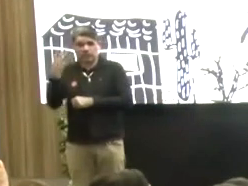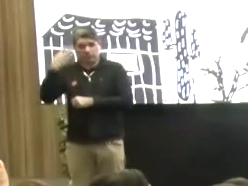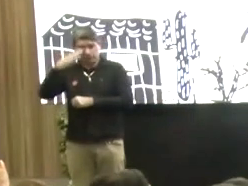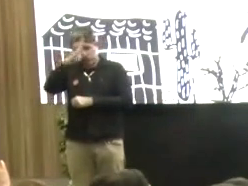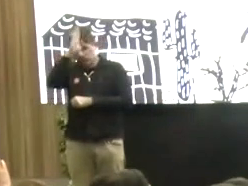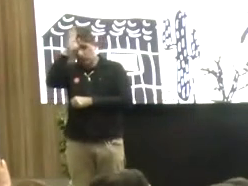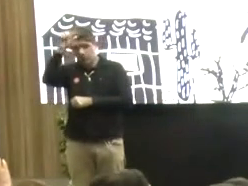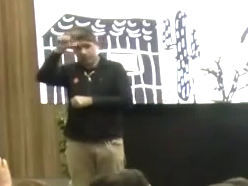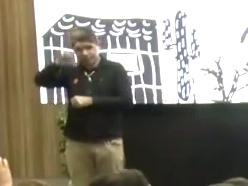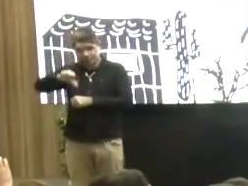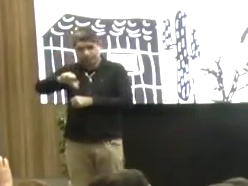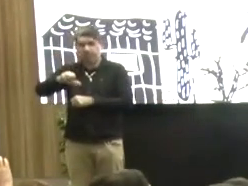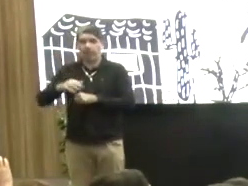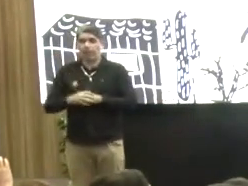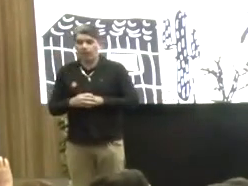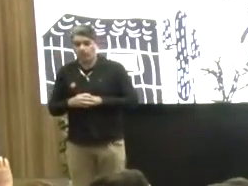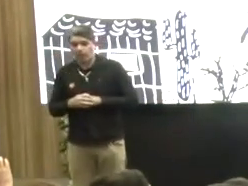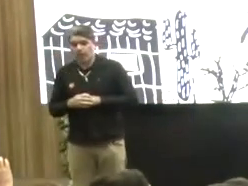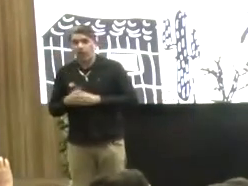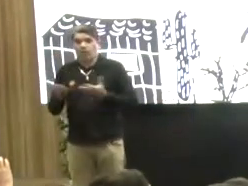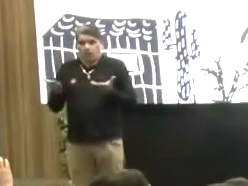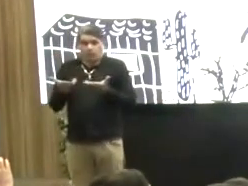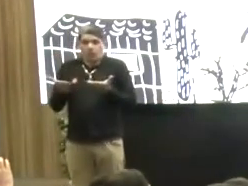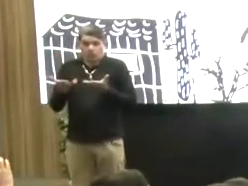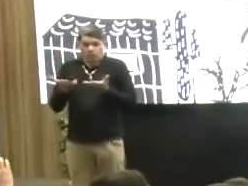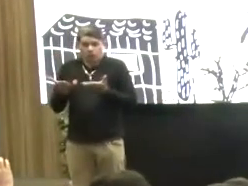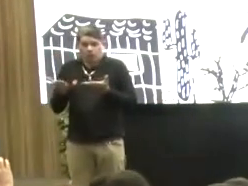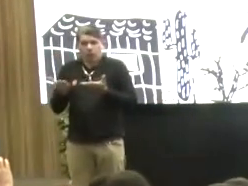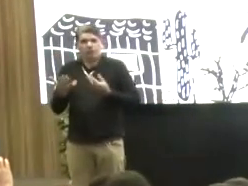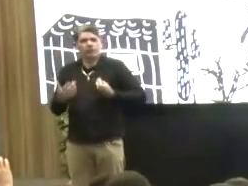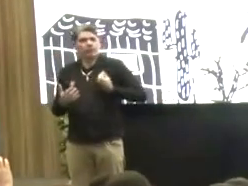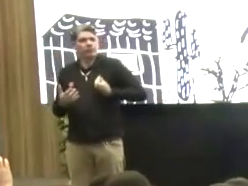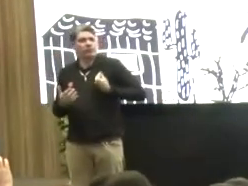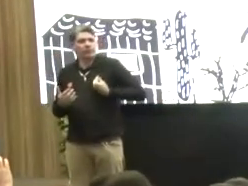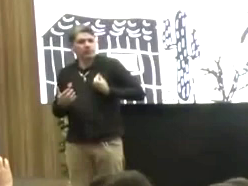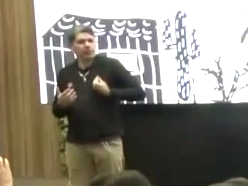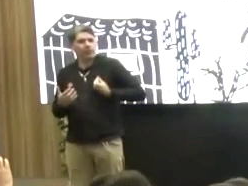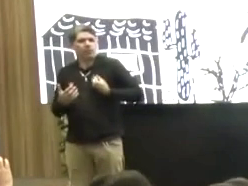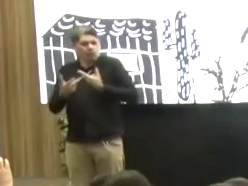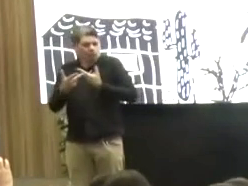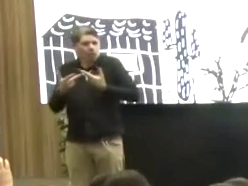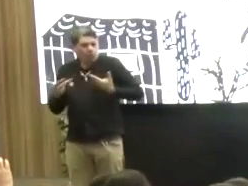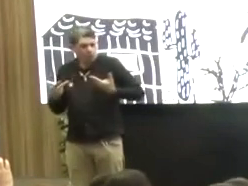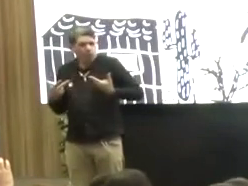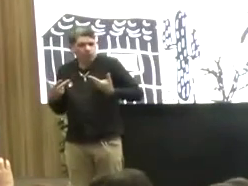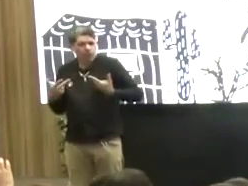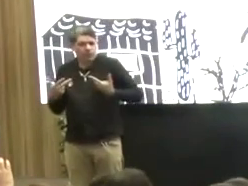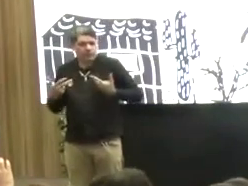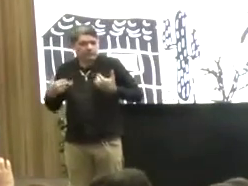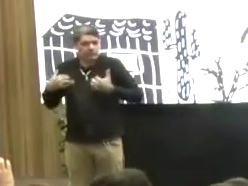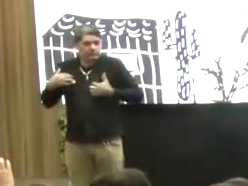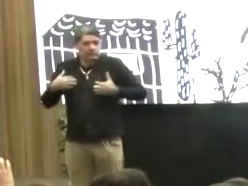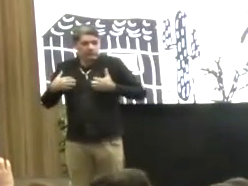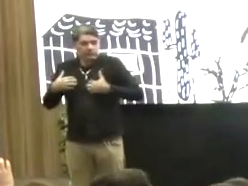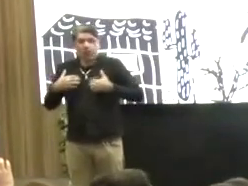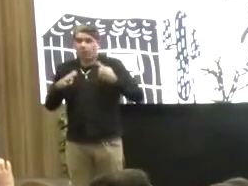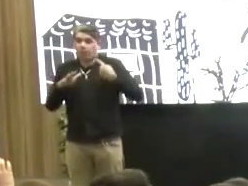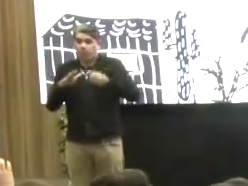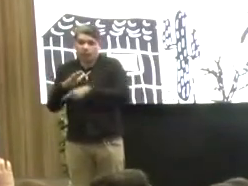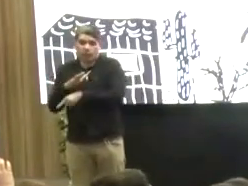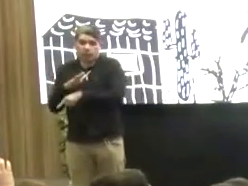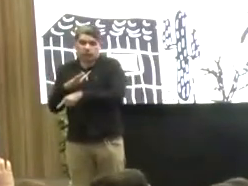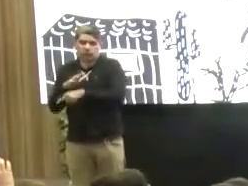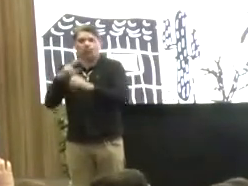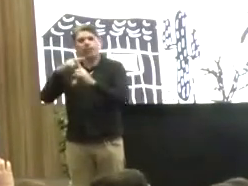também. E nós estamos vivendo algo que tem me inquietado profundamente. Do ponto de